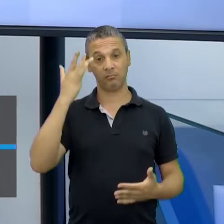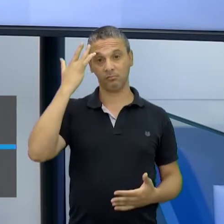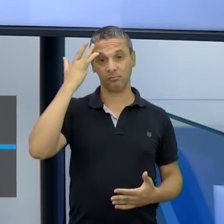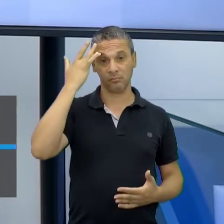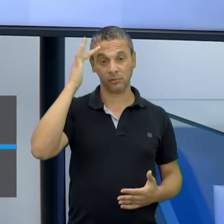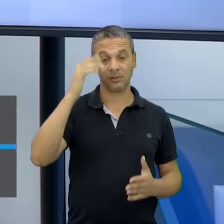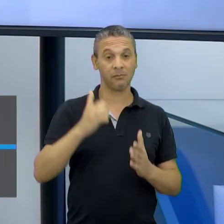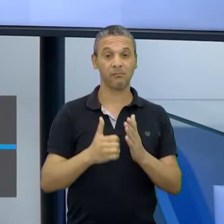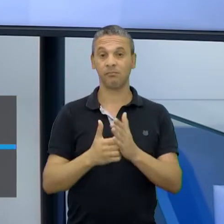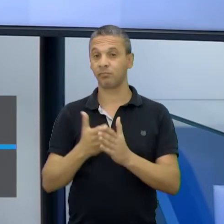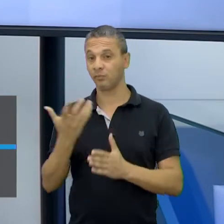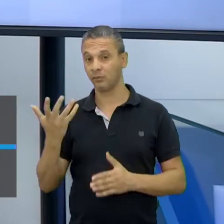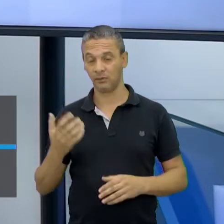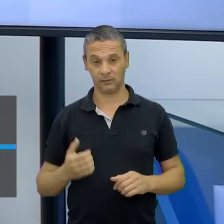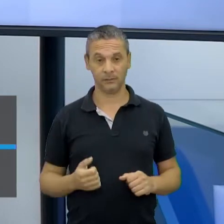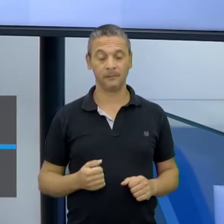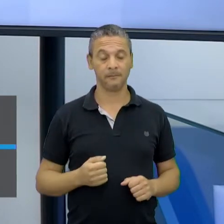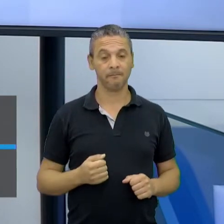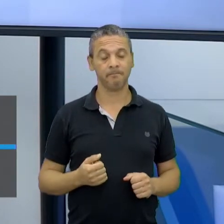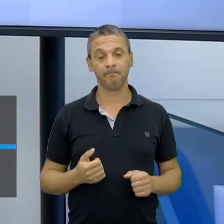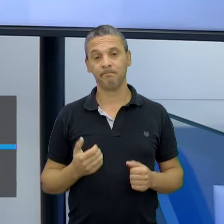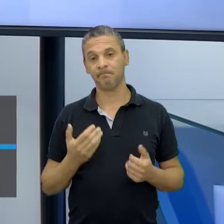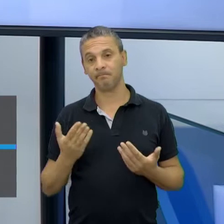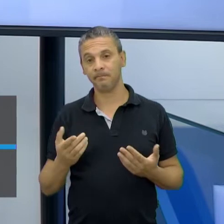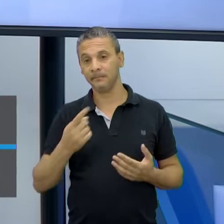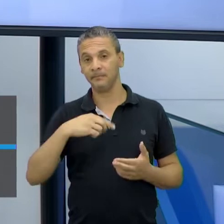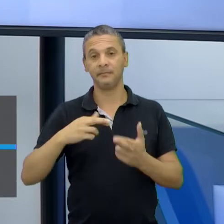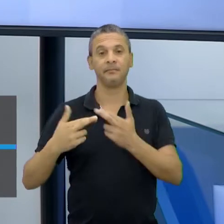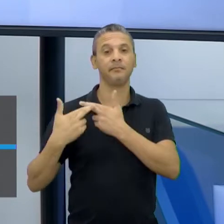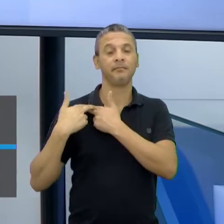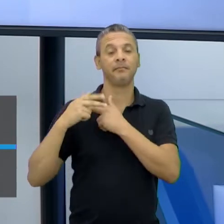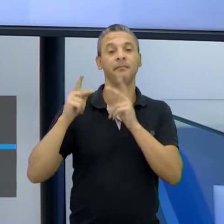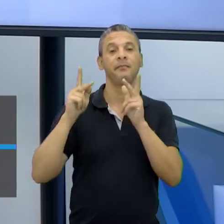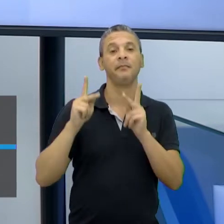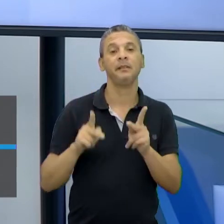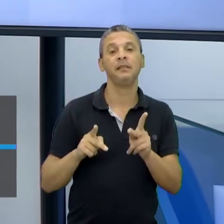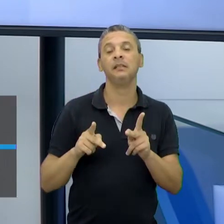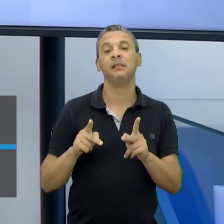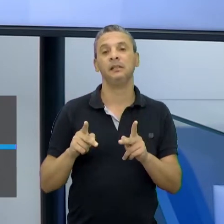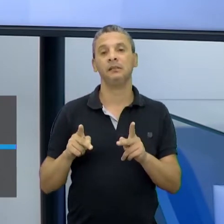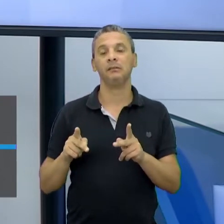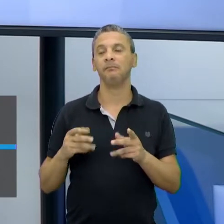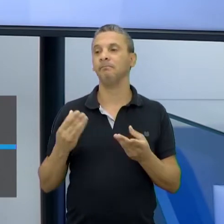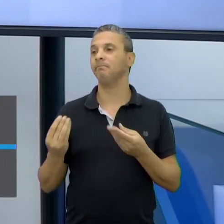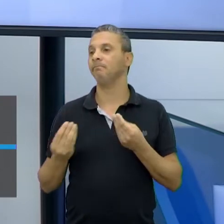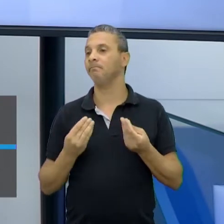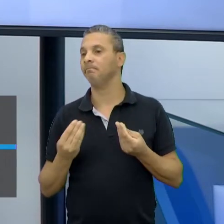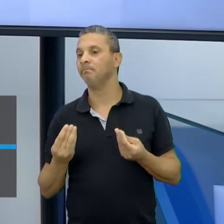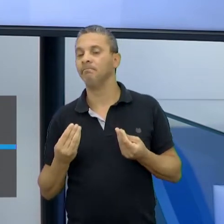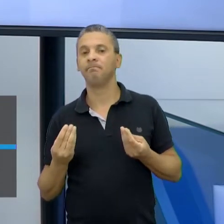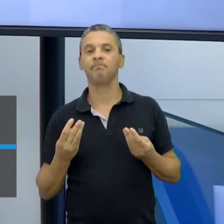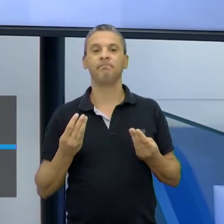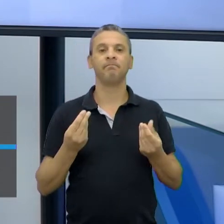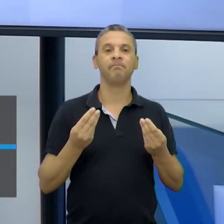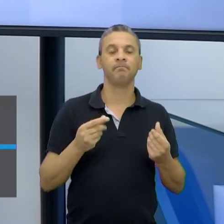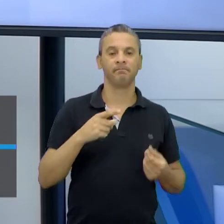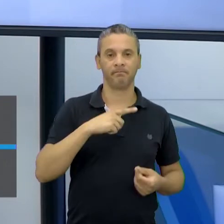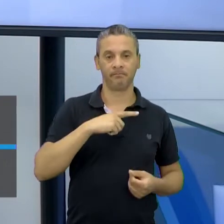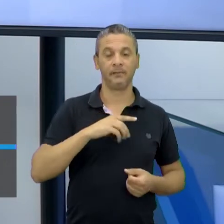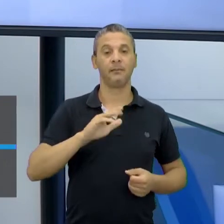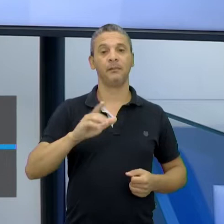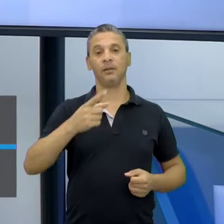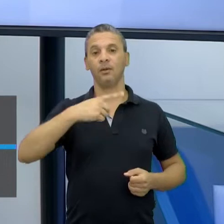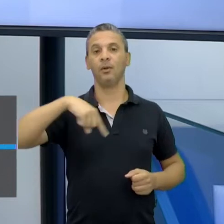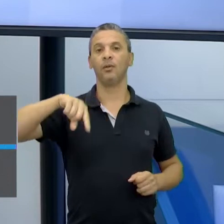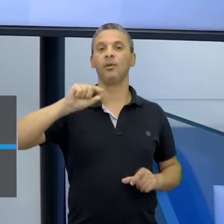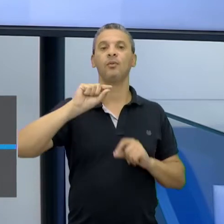gente gastou, né? E o nosso responsável também, ele se perdeu aí no meio. Mas a gente